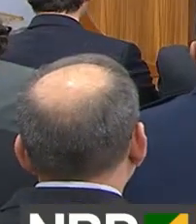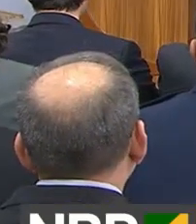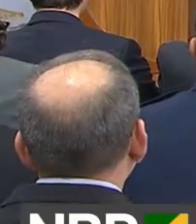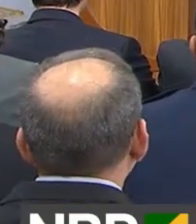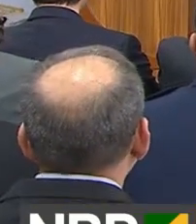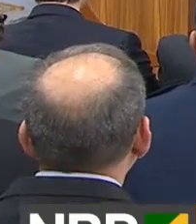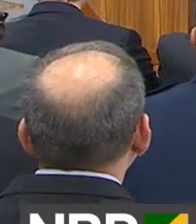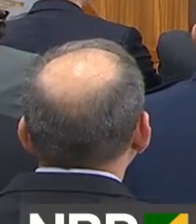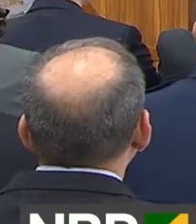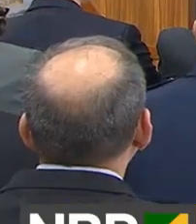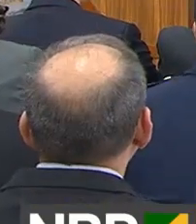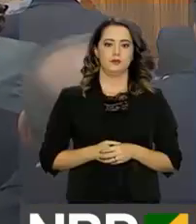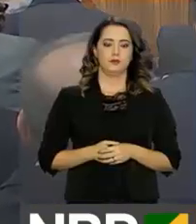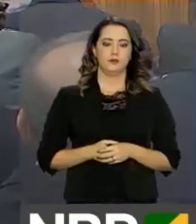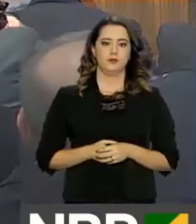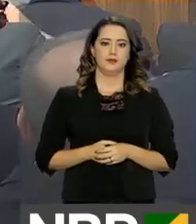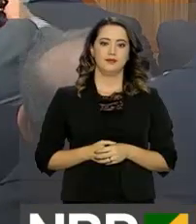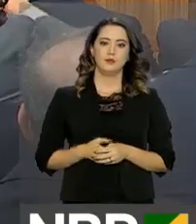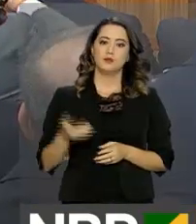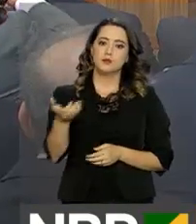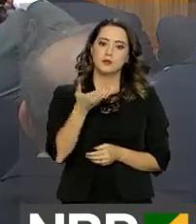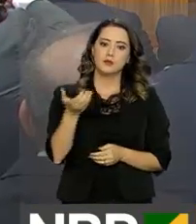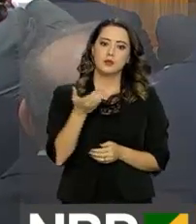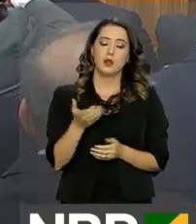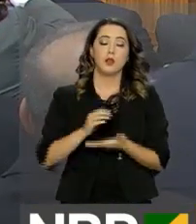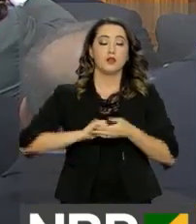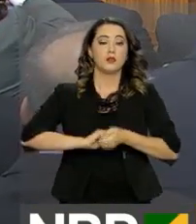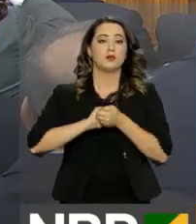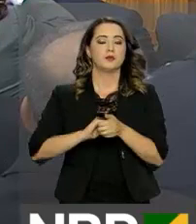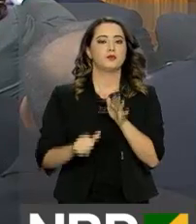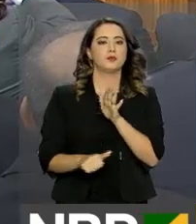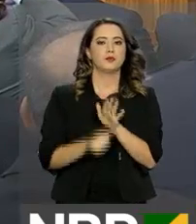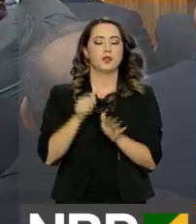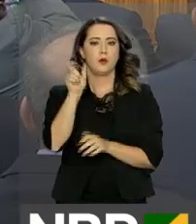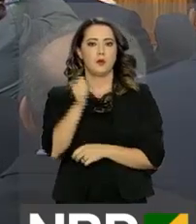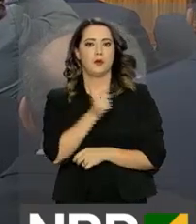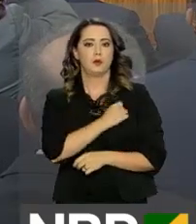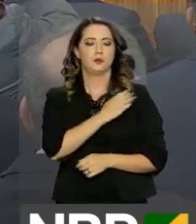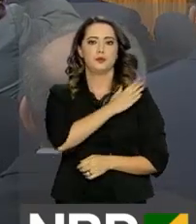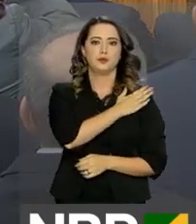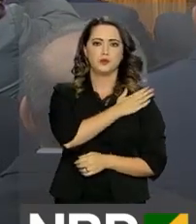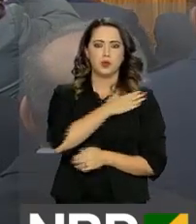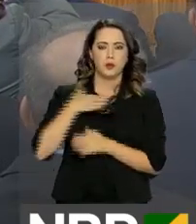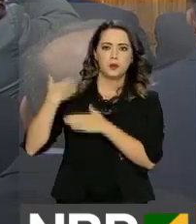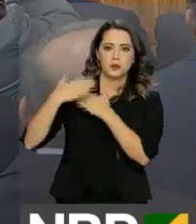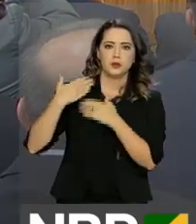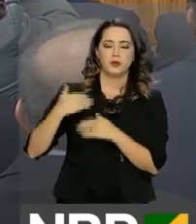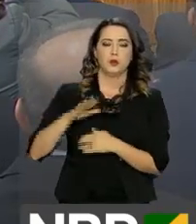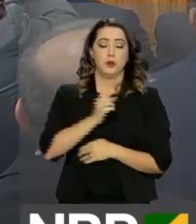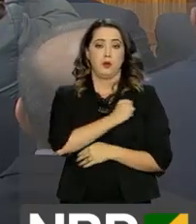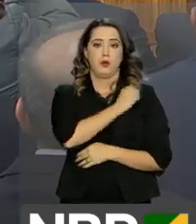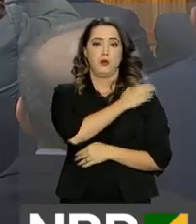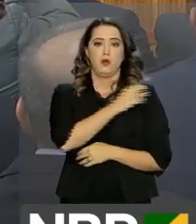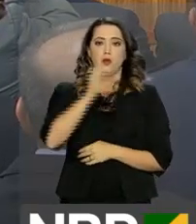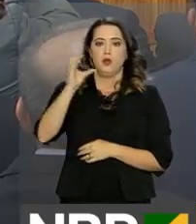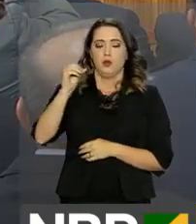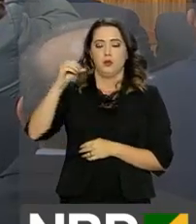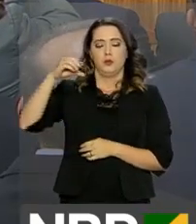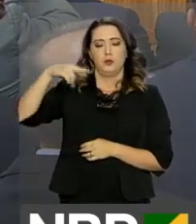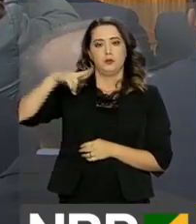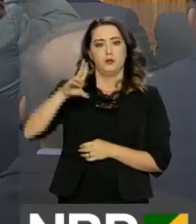Quero cumprimentar inicialmente o veterano da Força Expedicionária Brasileira, o coronel